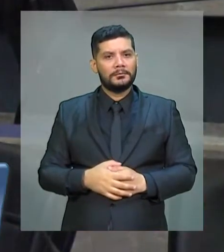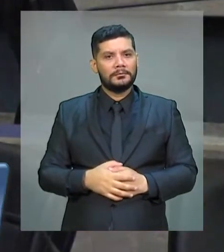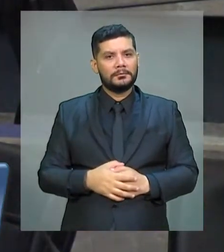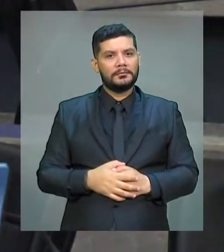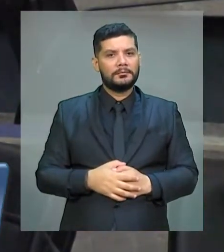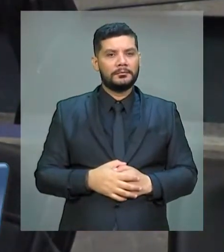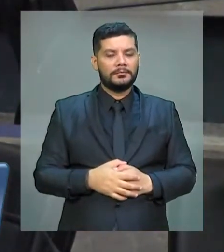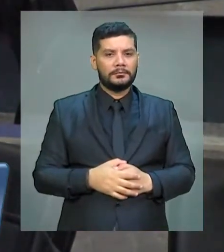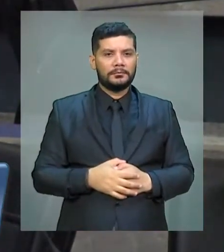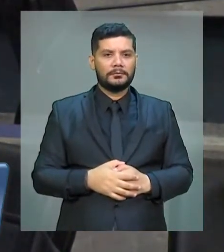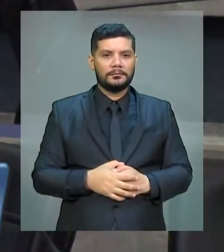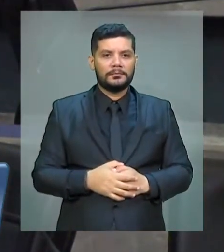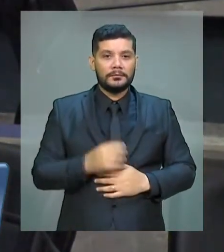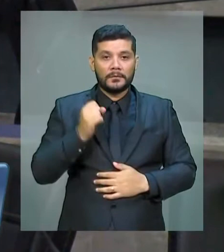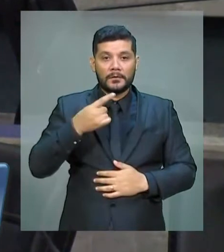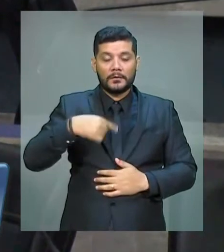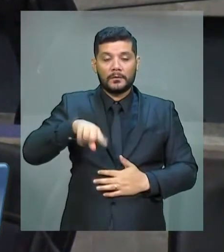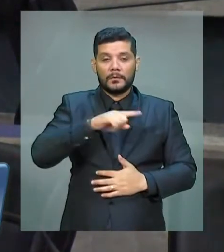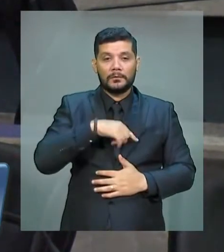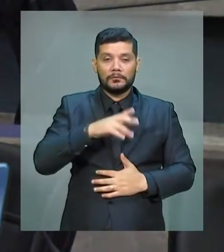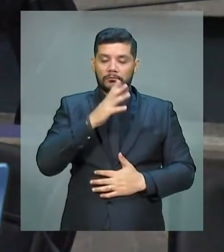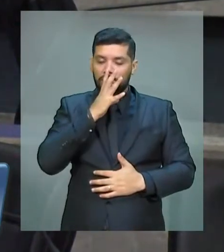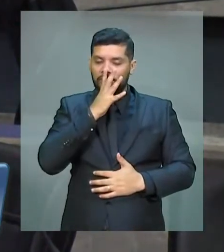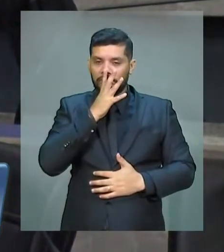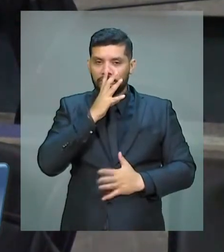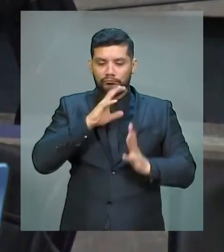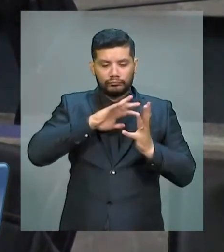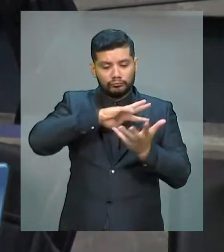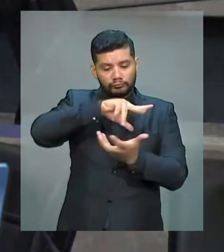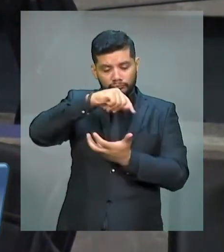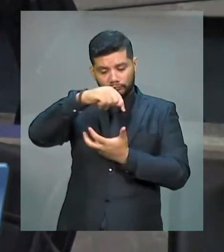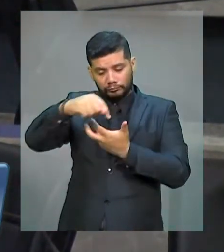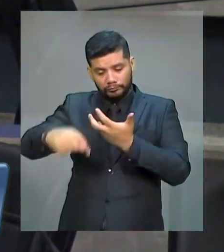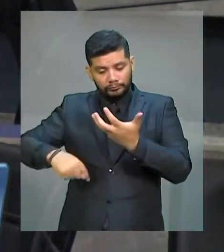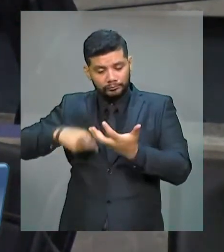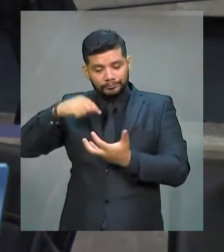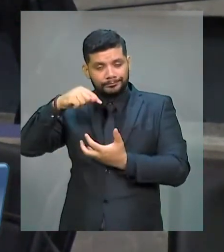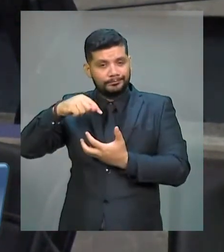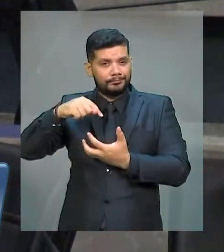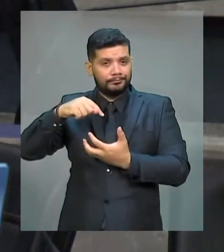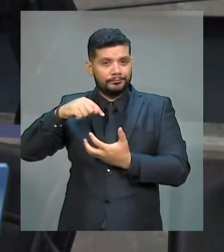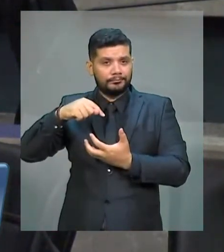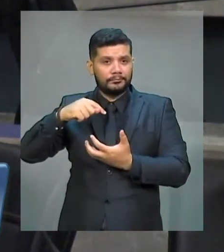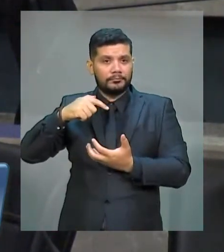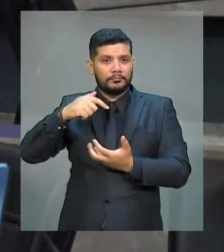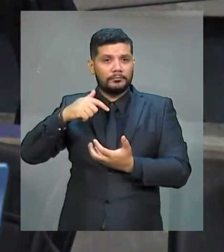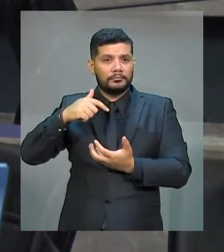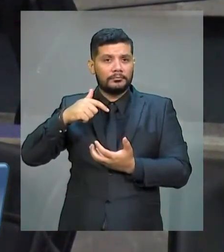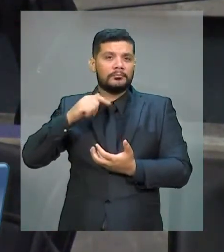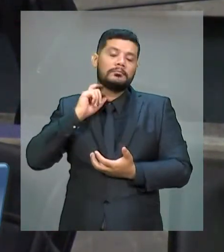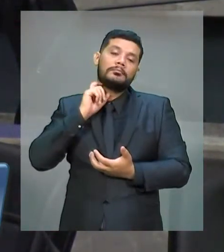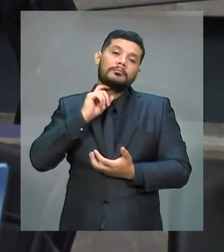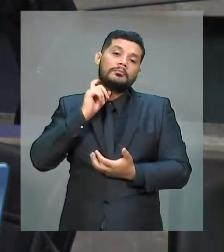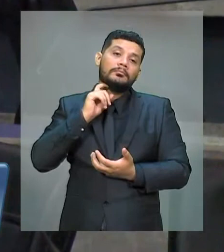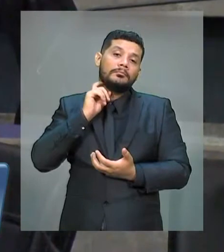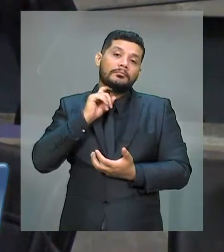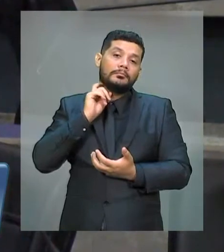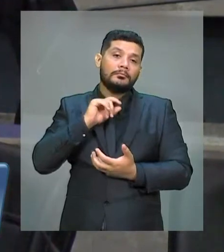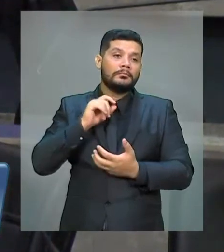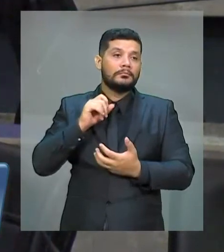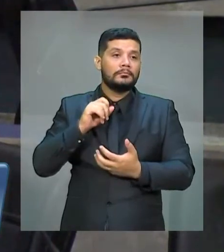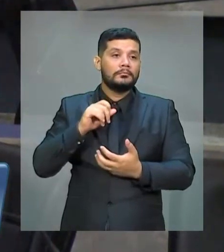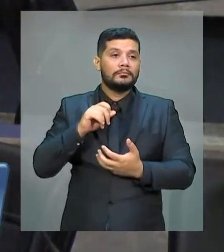nós observarmos no mundo todo, quem comanda, Fernando Hugo, o processo